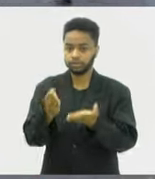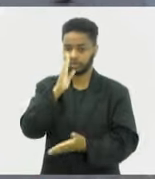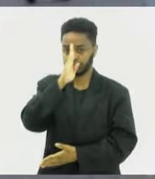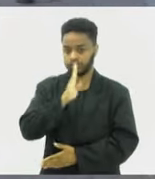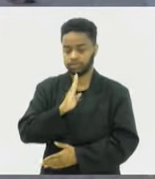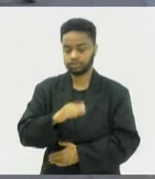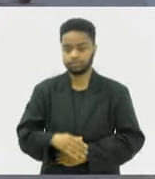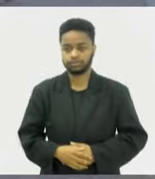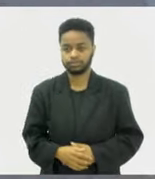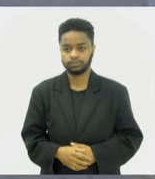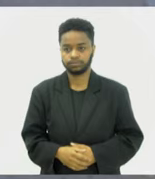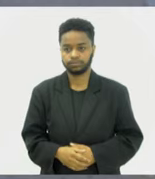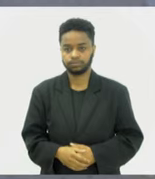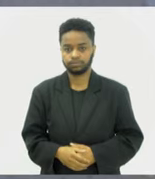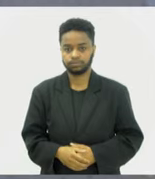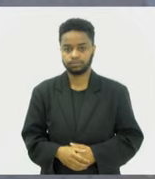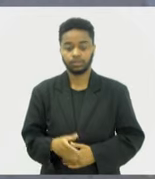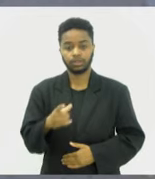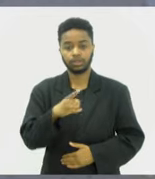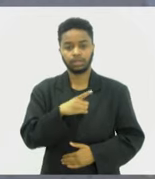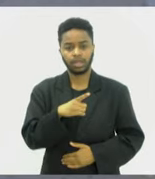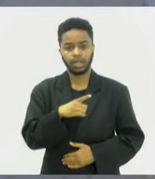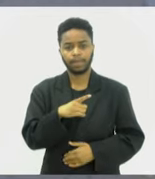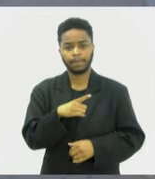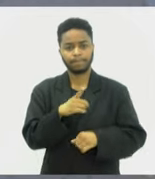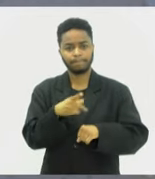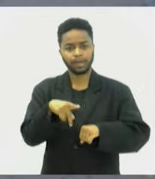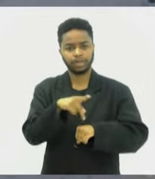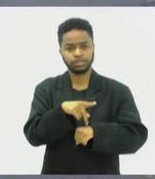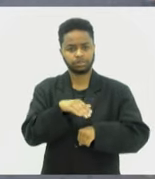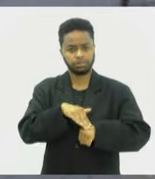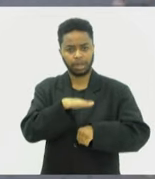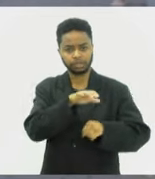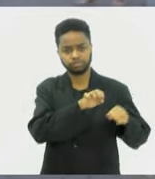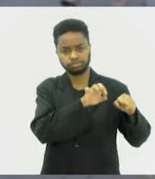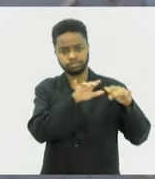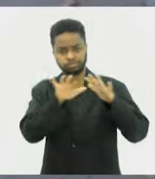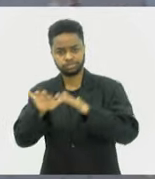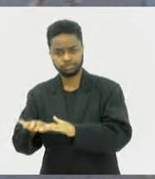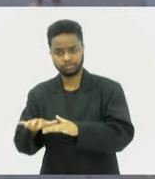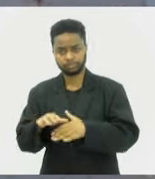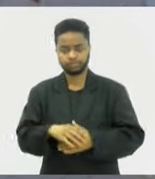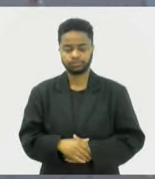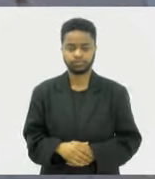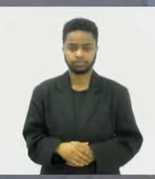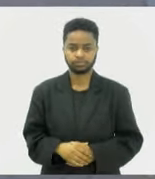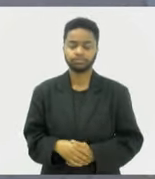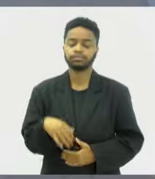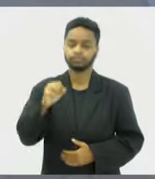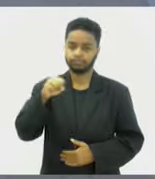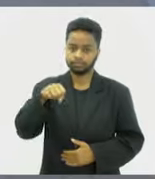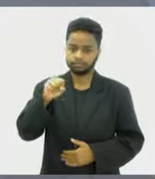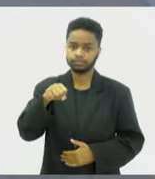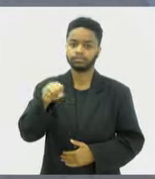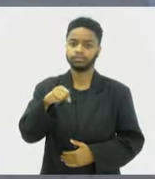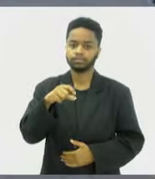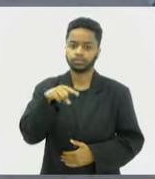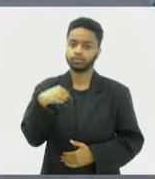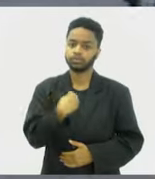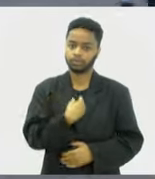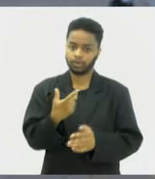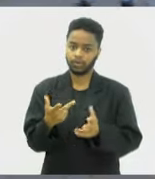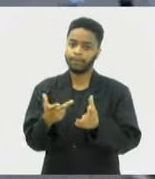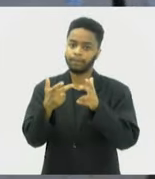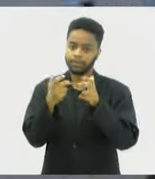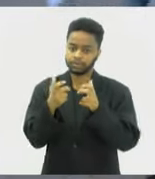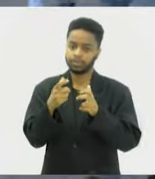gratuita. E existe algum país assim, que tem mais pessoas referentes nesse centro? Sim, a gente vem percebendo ainda